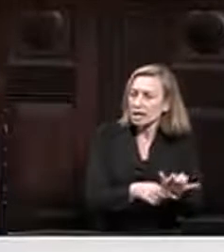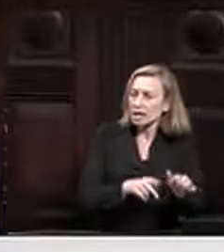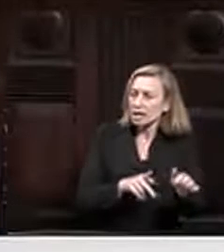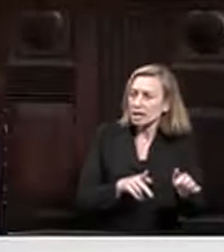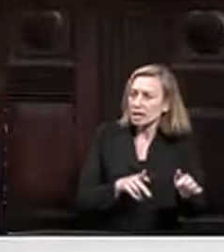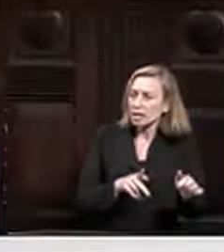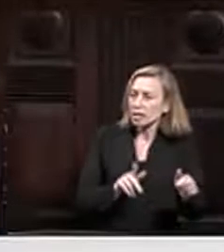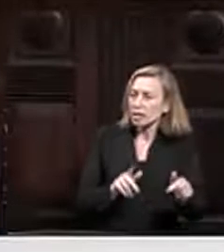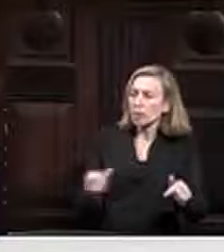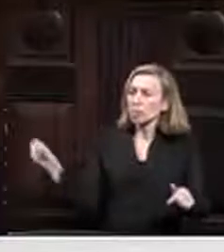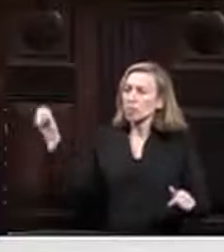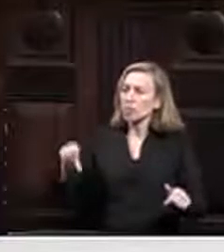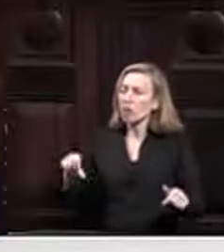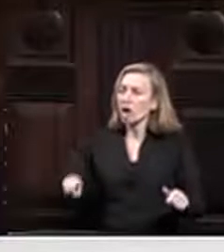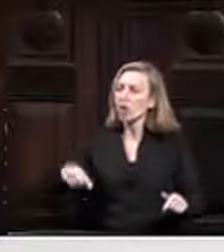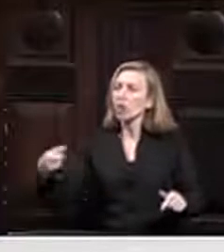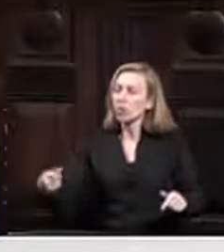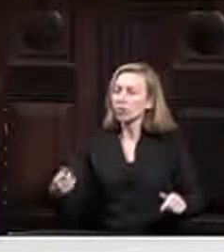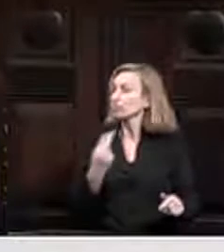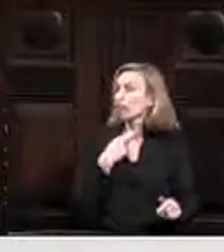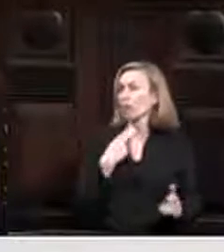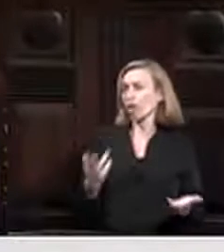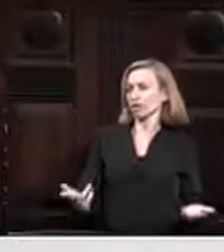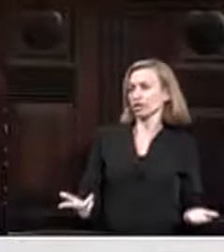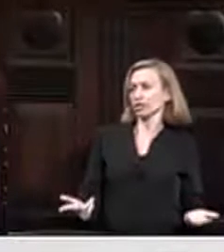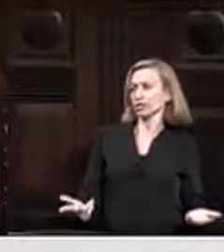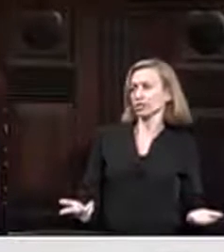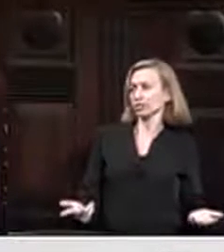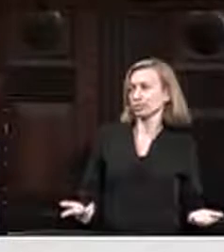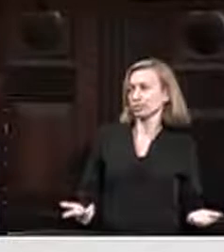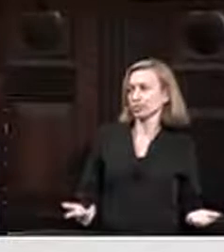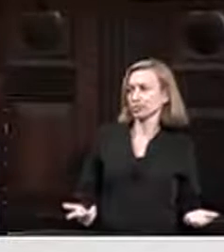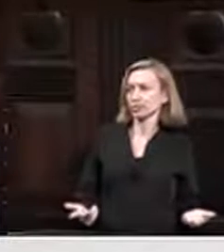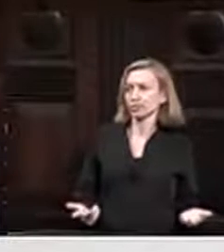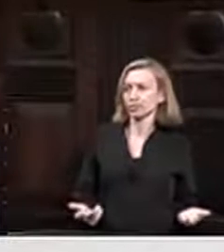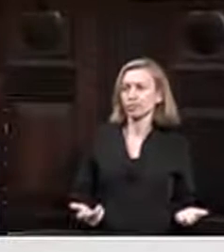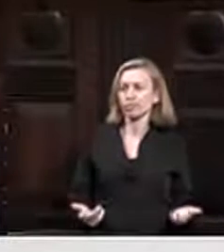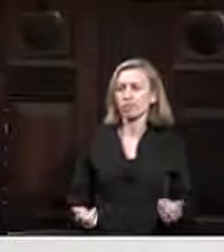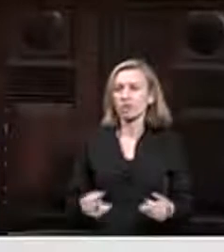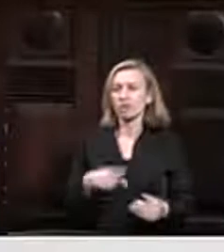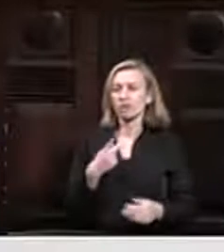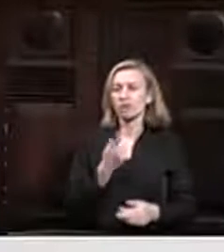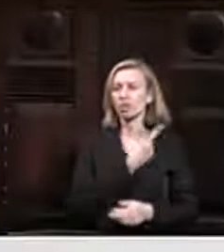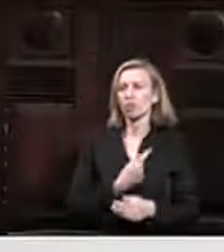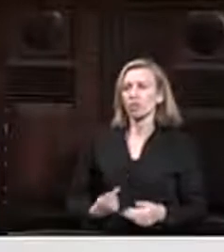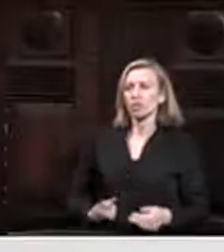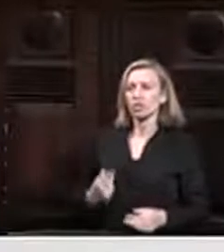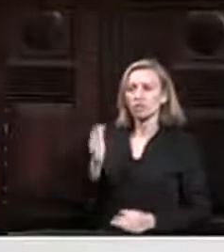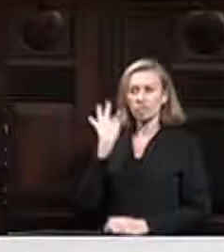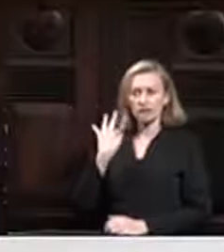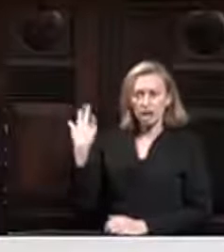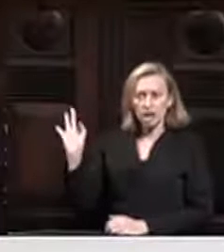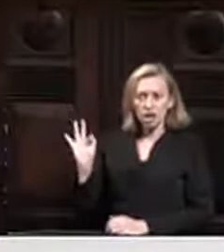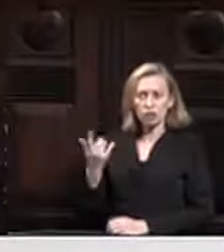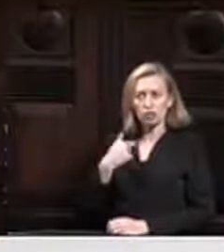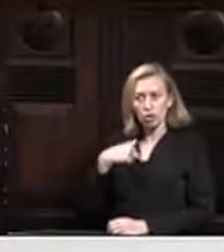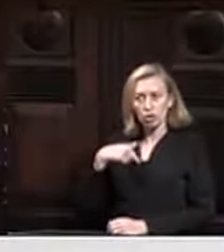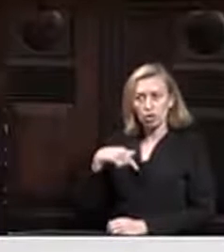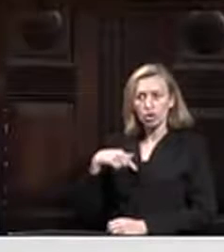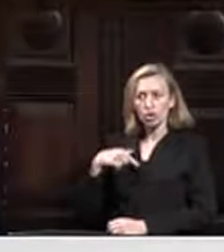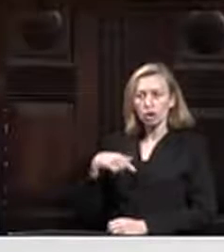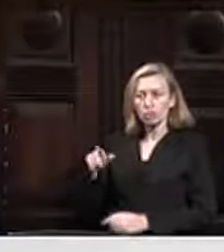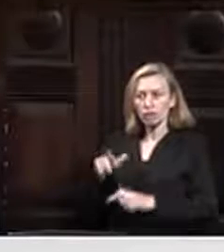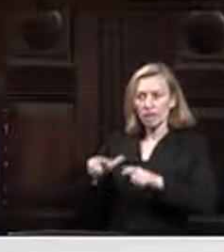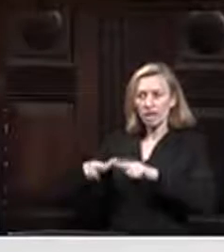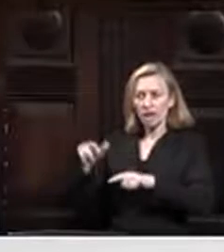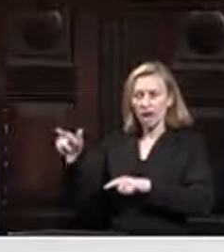presidente, porque na experiência que tive junto ao governo federal, quando fui assessor do ministro da